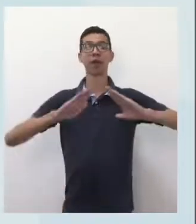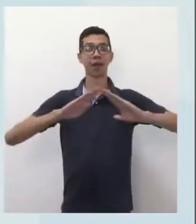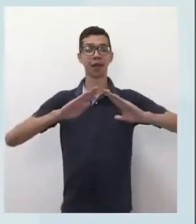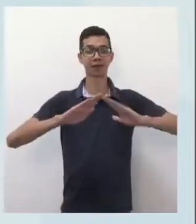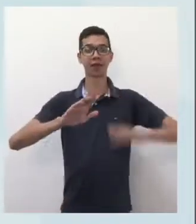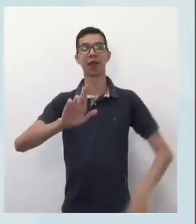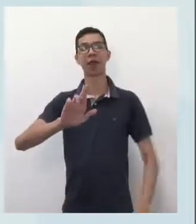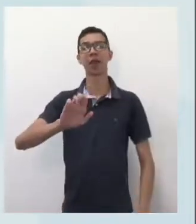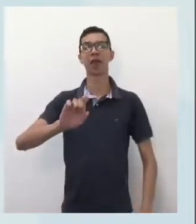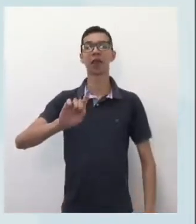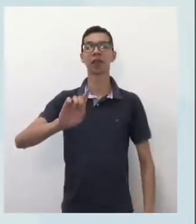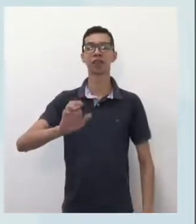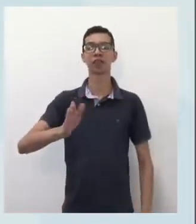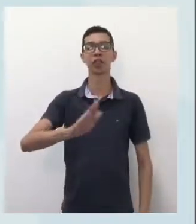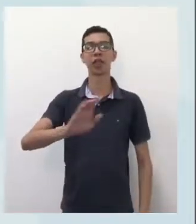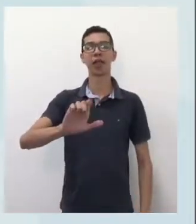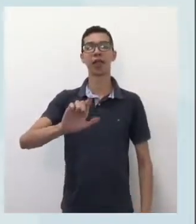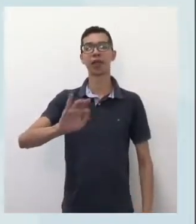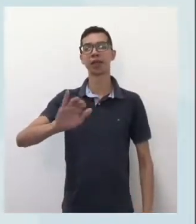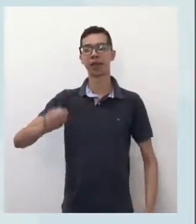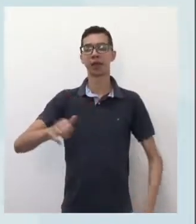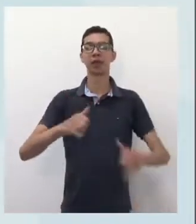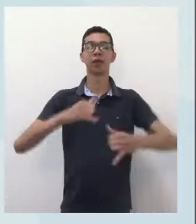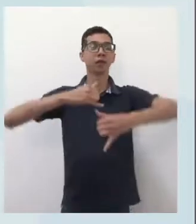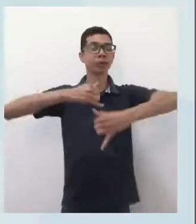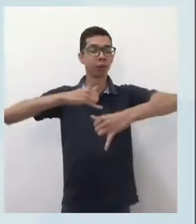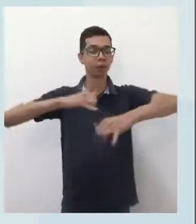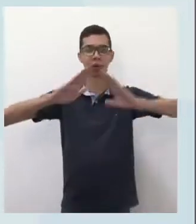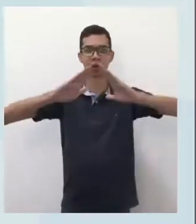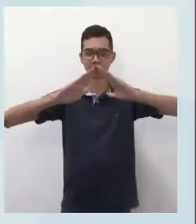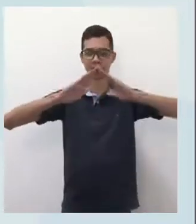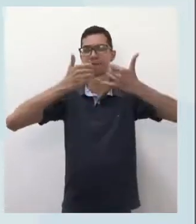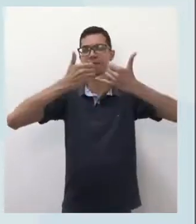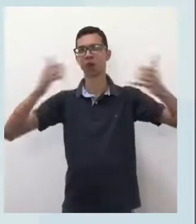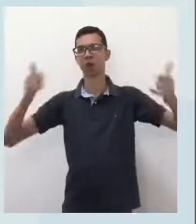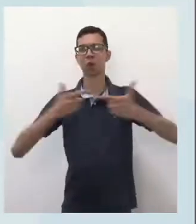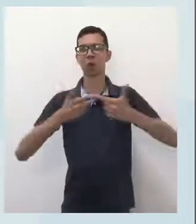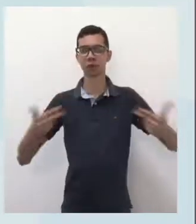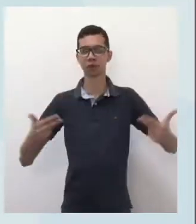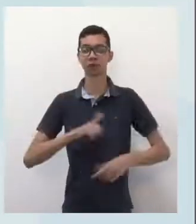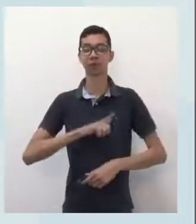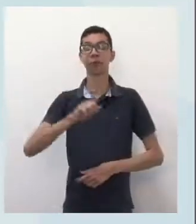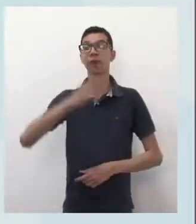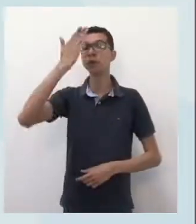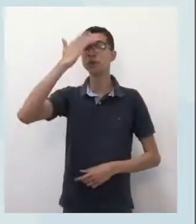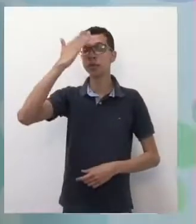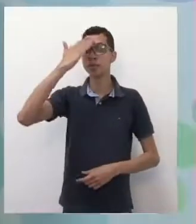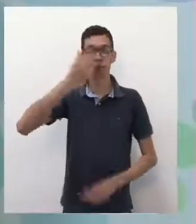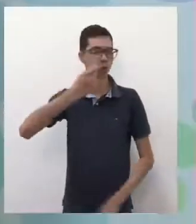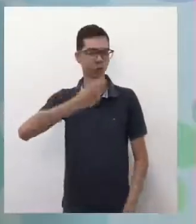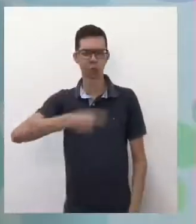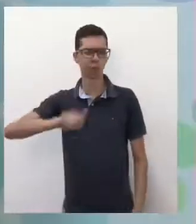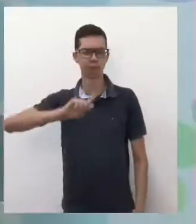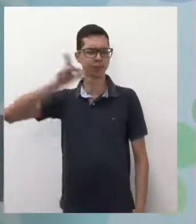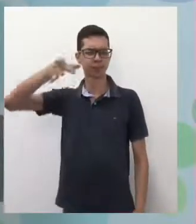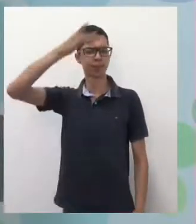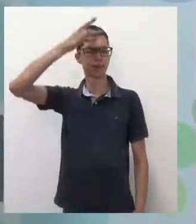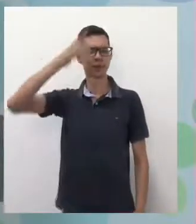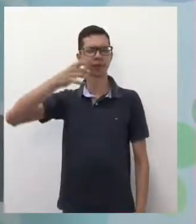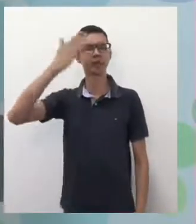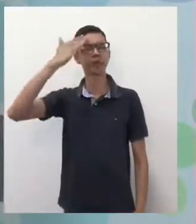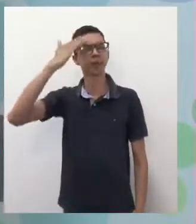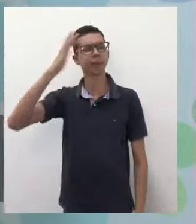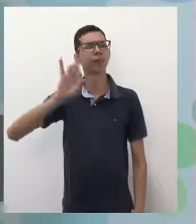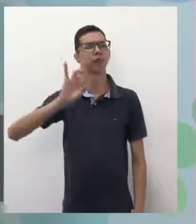220 nominal. Aí, só para você saber, não é para você decorar, não. É só para você saber, tá bom? Geralmente a